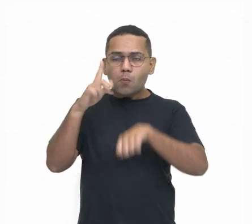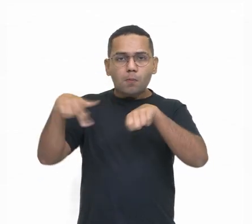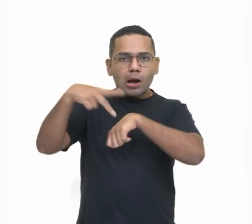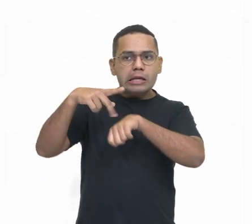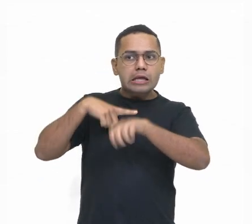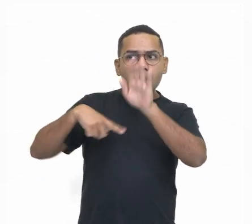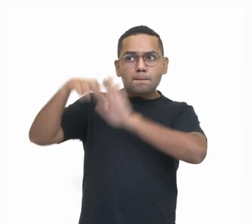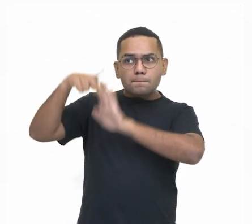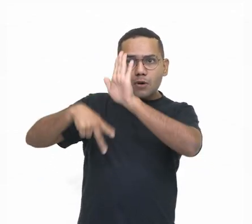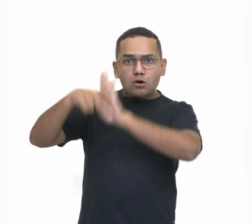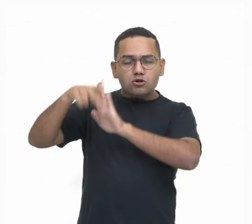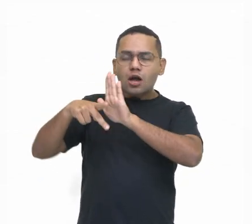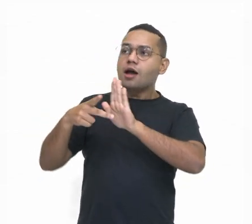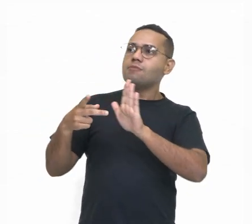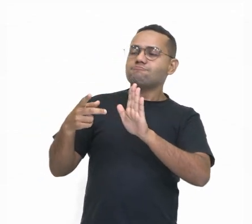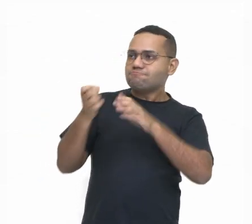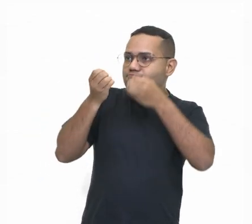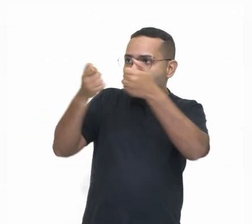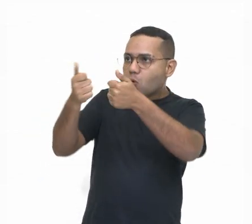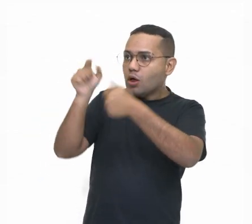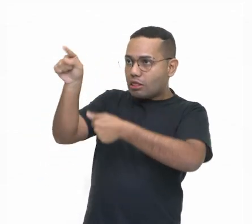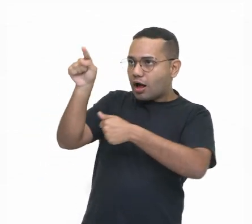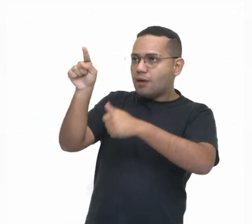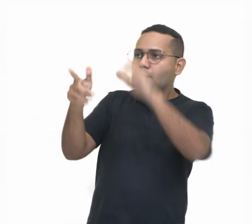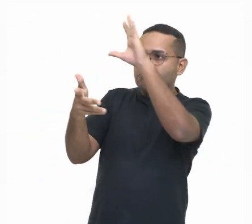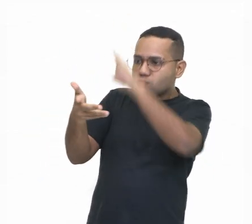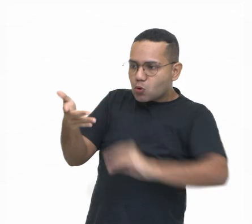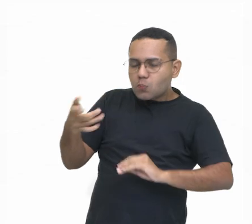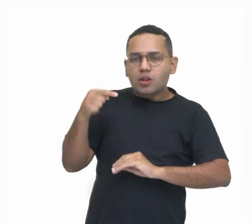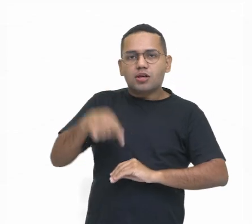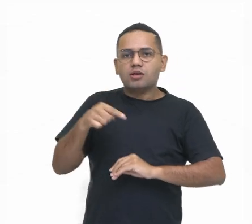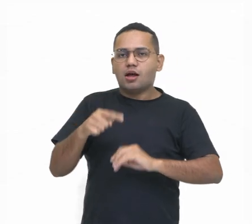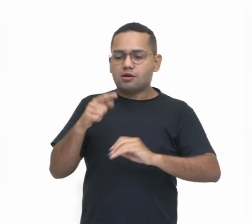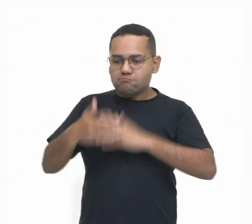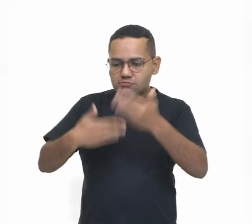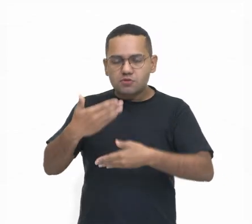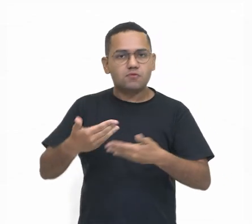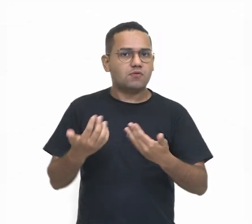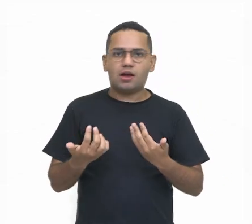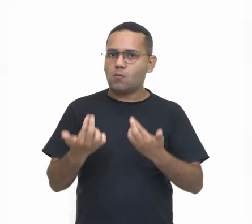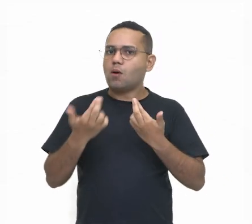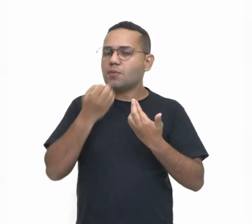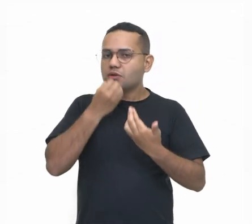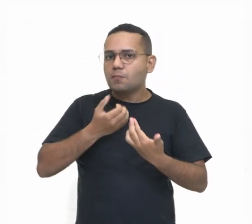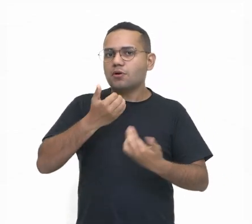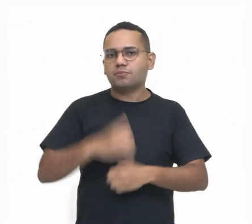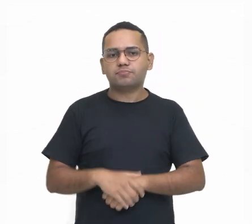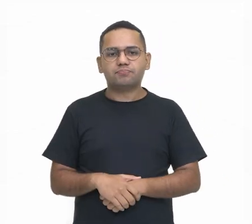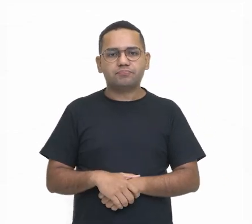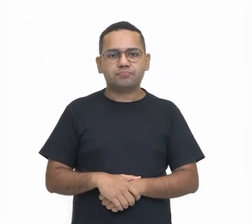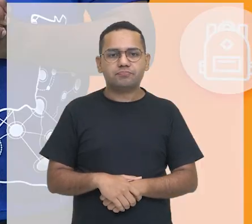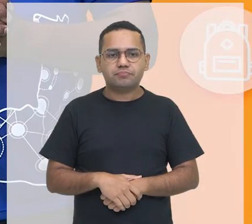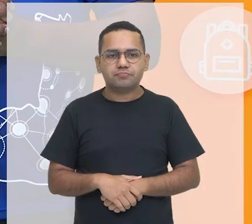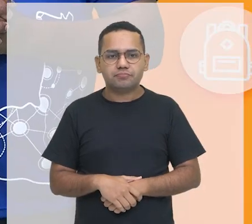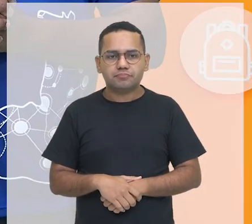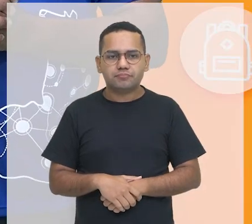no nosso país, para que dê certo para todos. Isso é cidadania e educação para a